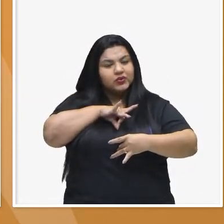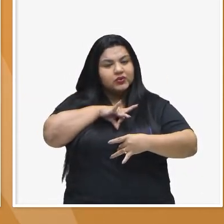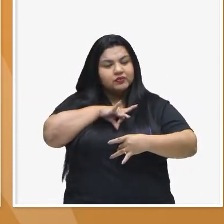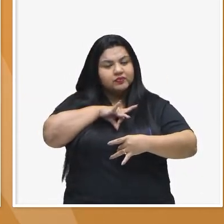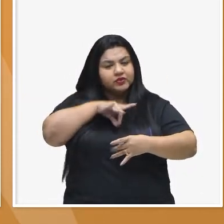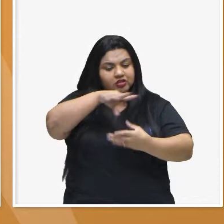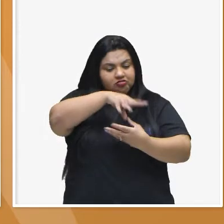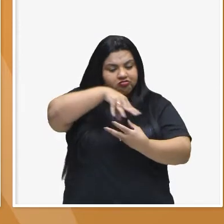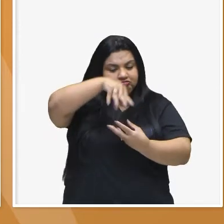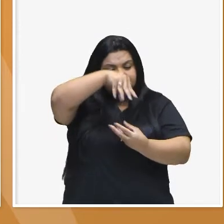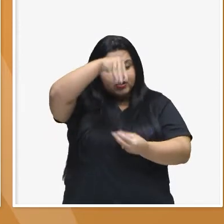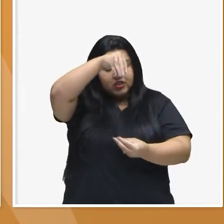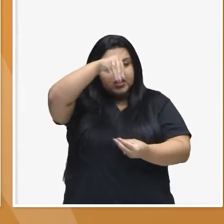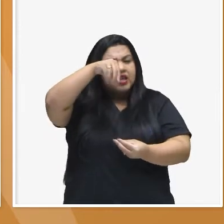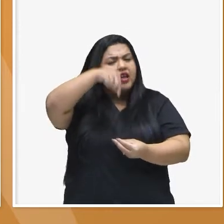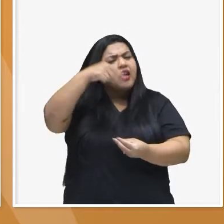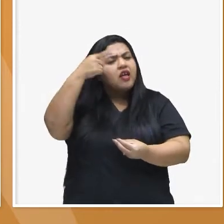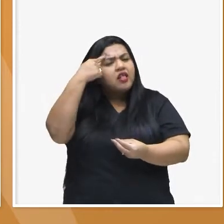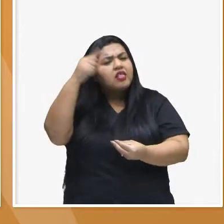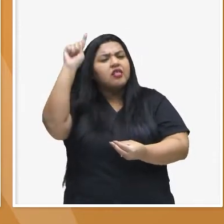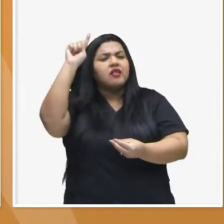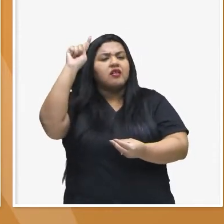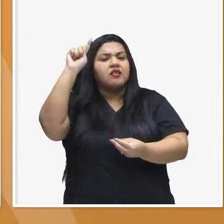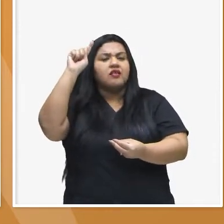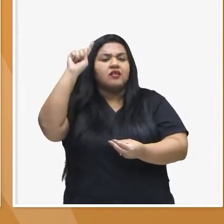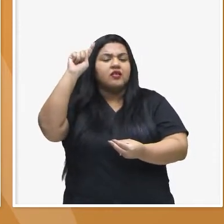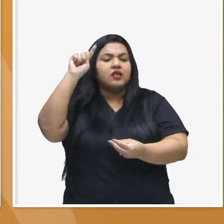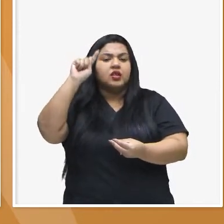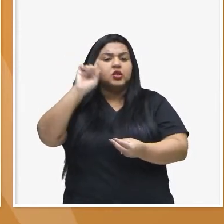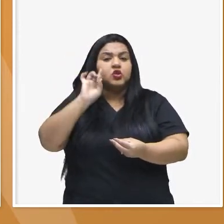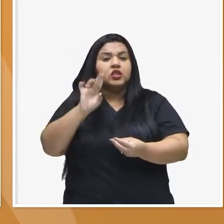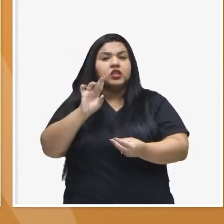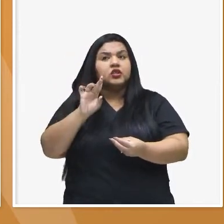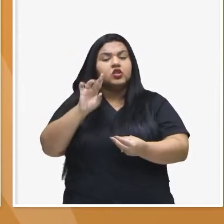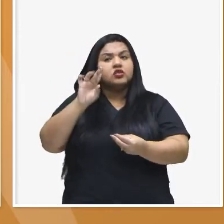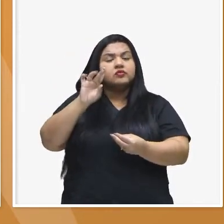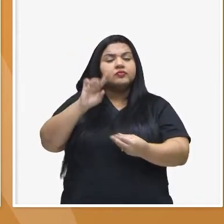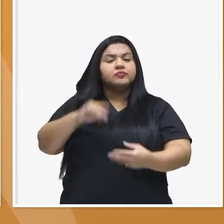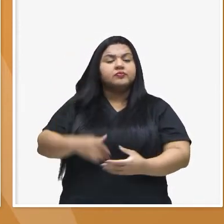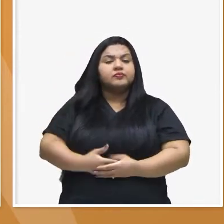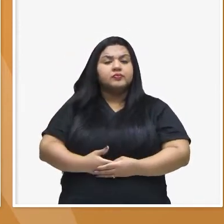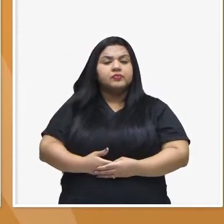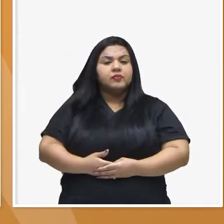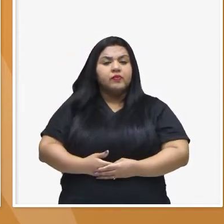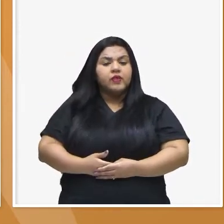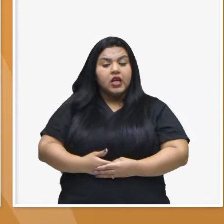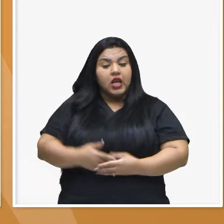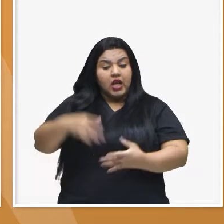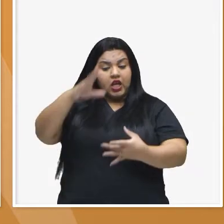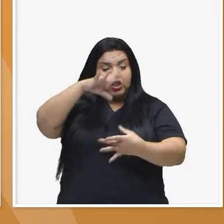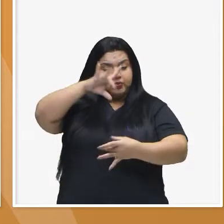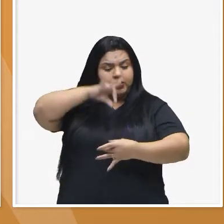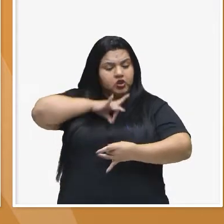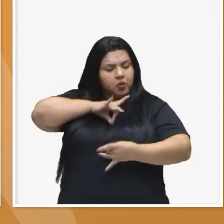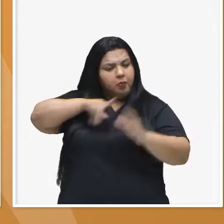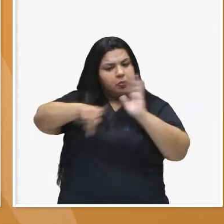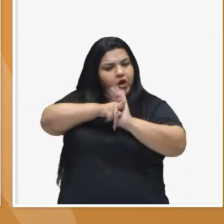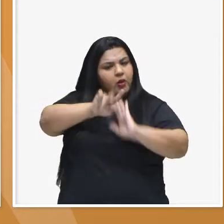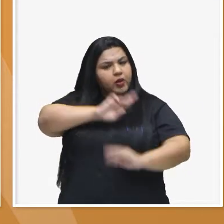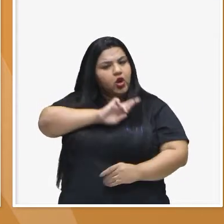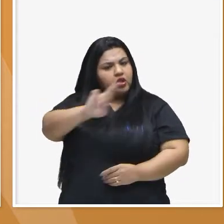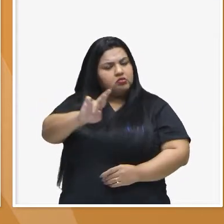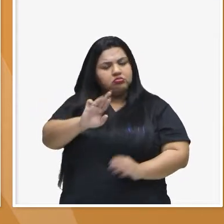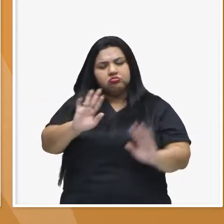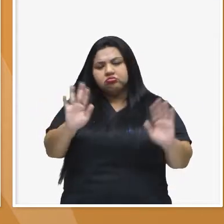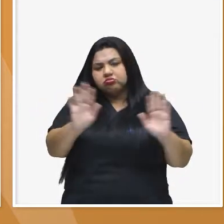vai trabalhar, essa ideia do espírito, não é essa ideia do espírito que nós temos da religião, né? Do espiritismo,